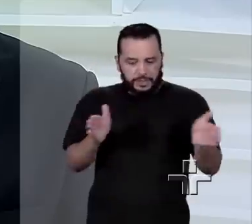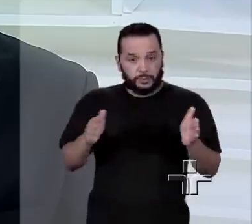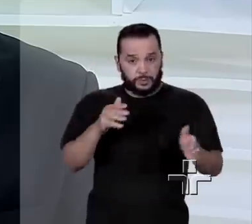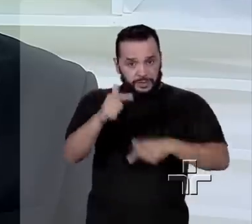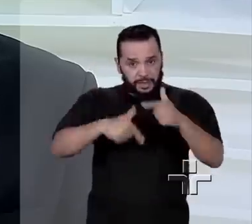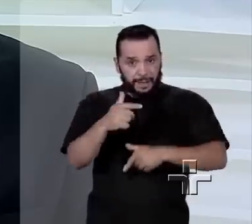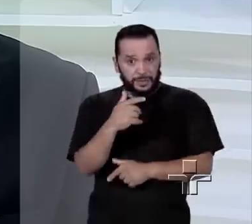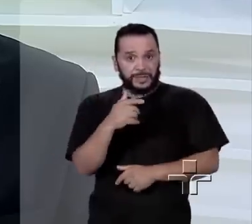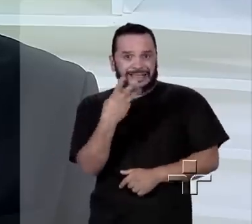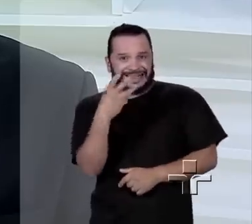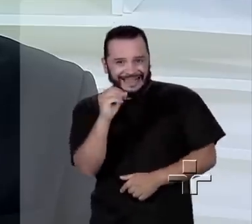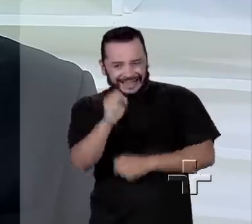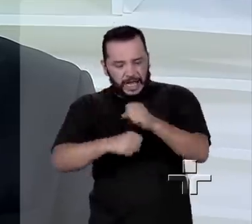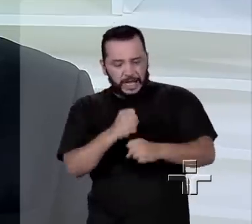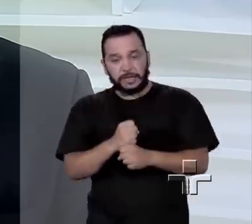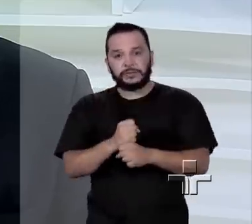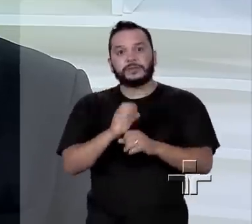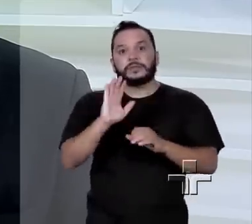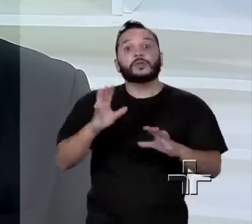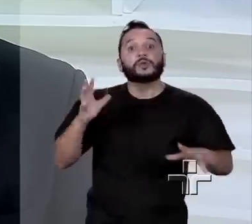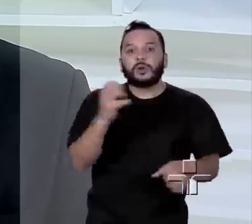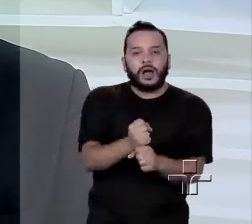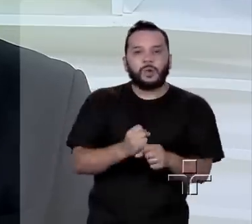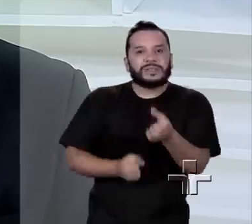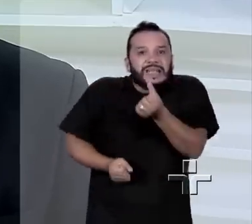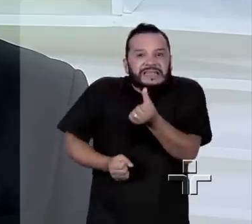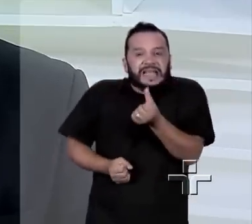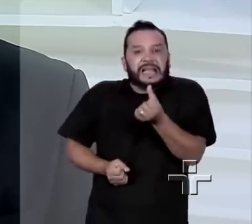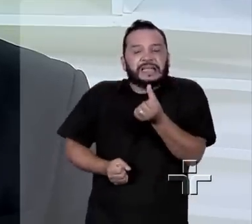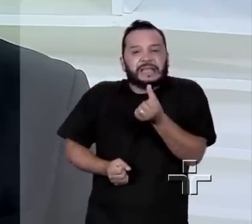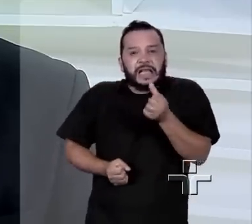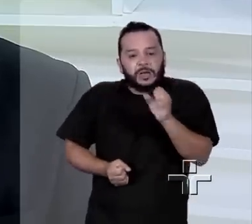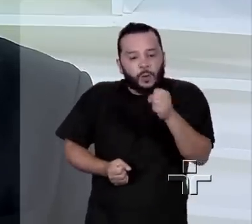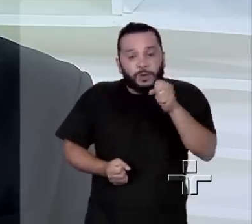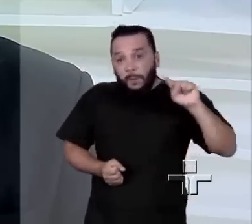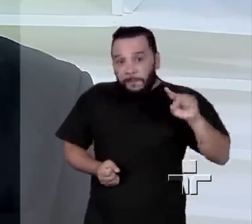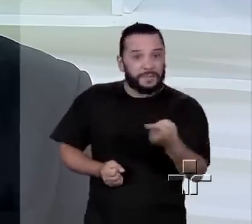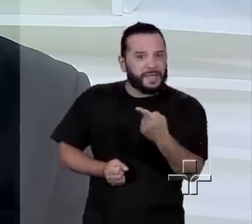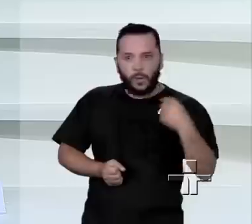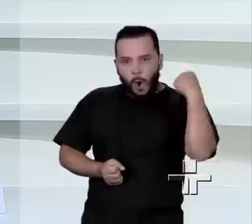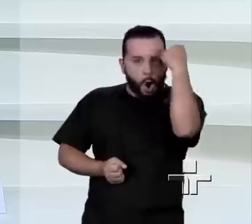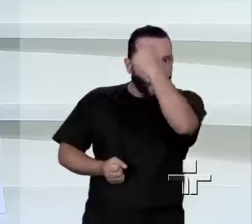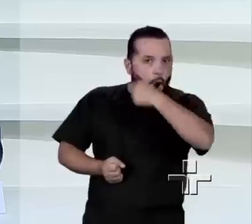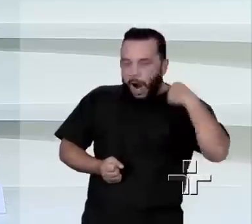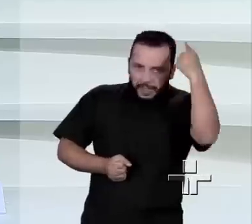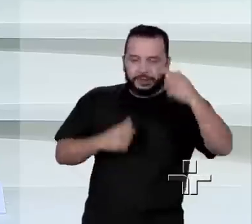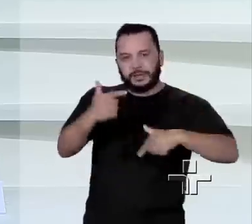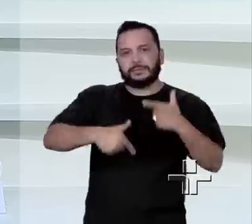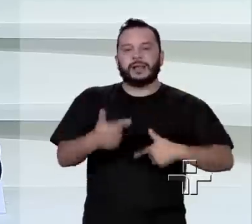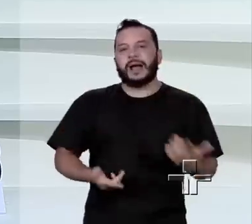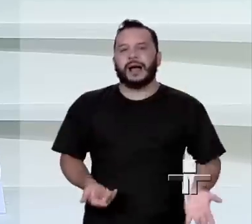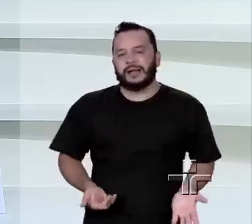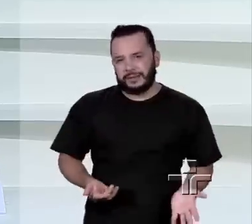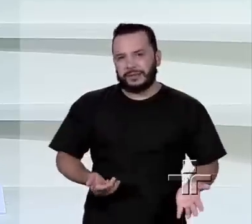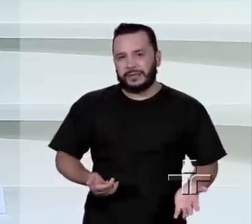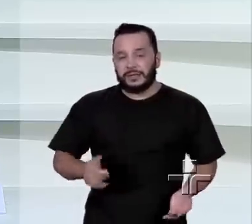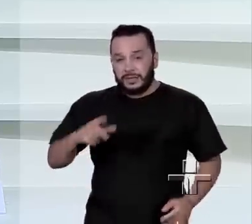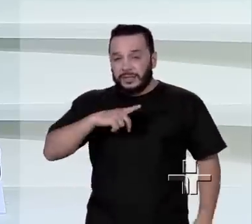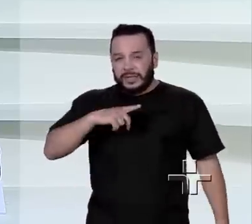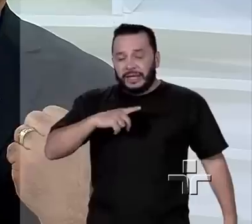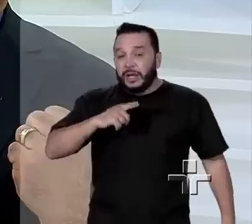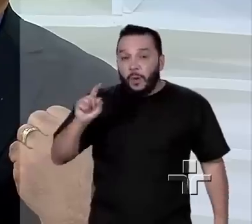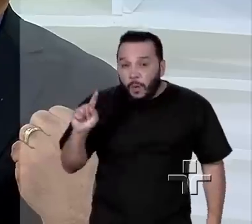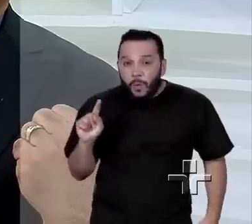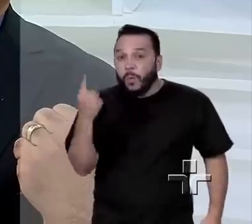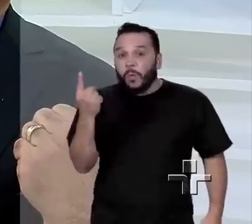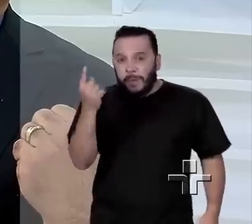uma jornada de 68 mil horas trabalhadas. Só que isso é muito maior, você tem uma greve. Mas, senador, um trabalhador no